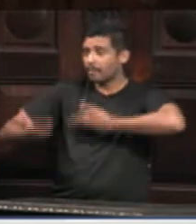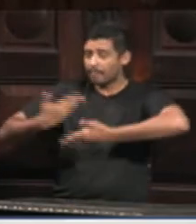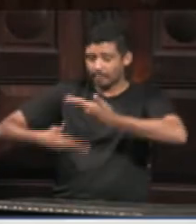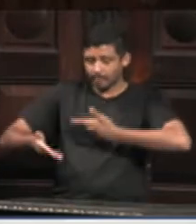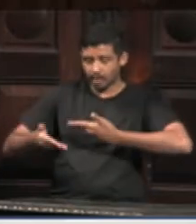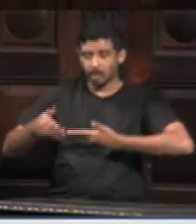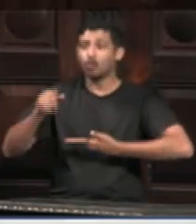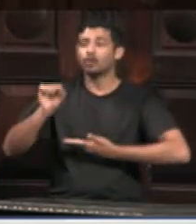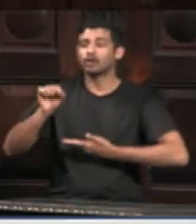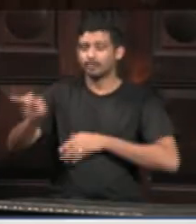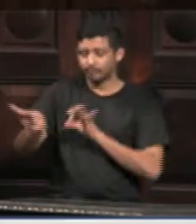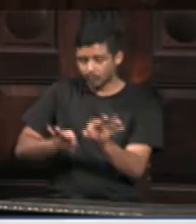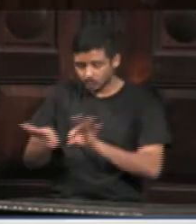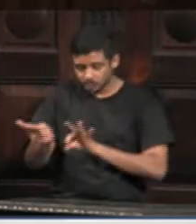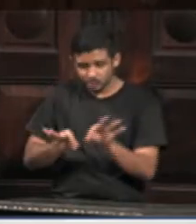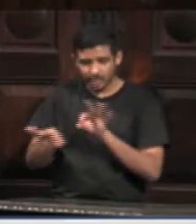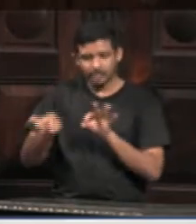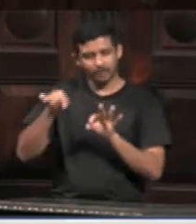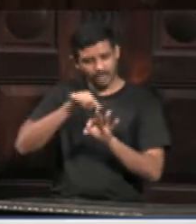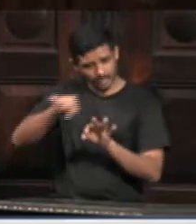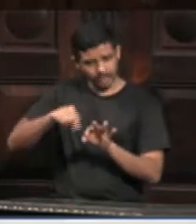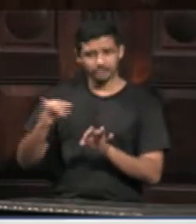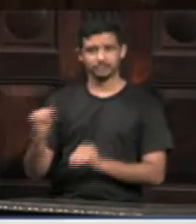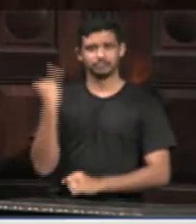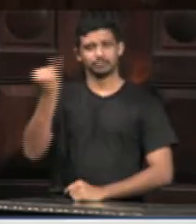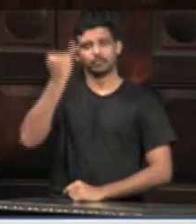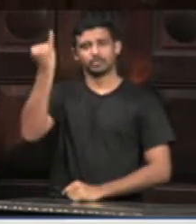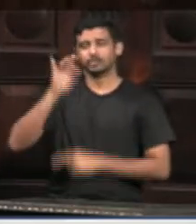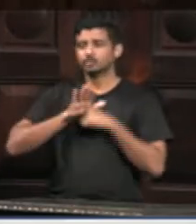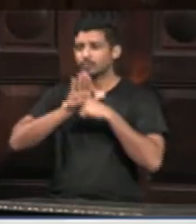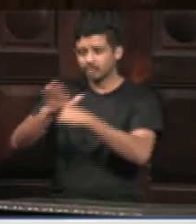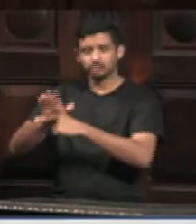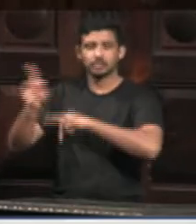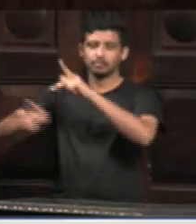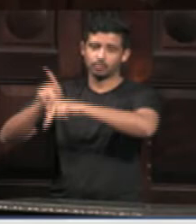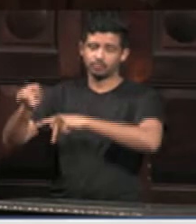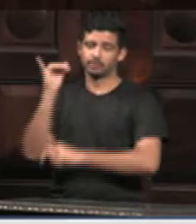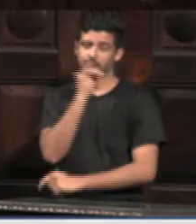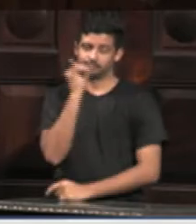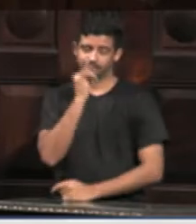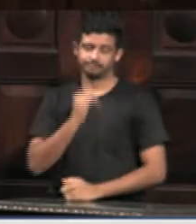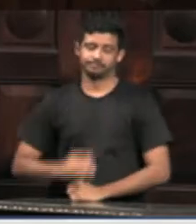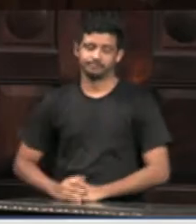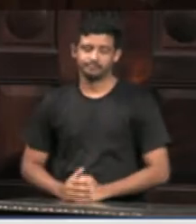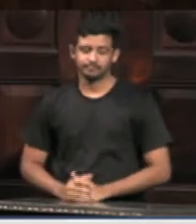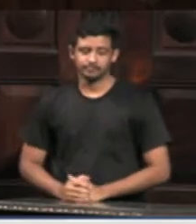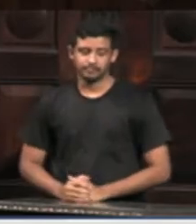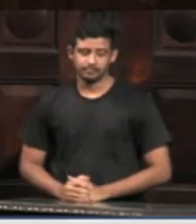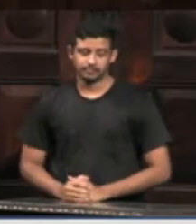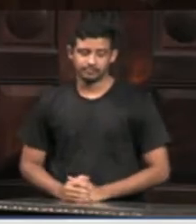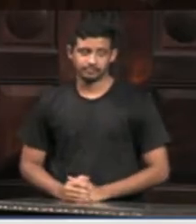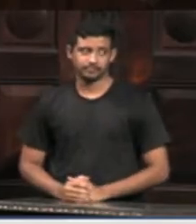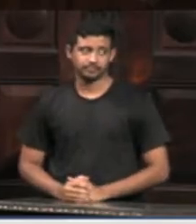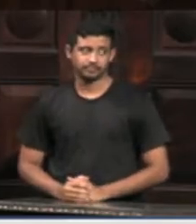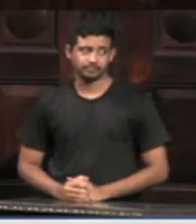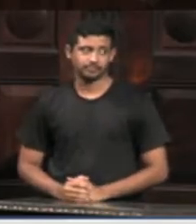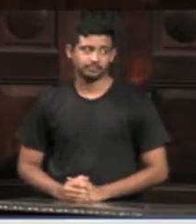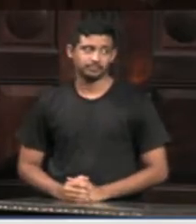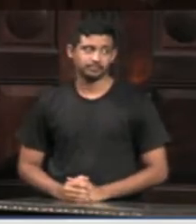projetos que sejam importantes para a população fluminense. Repito.